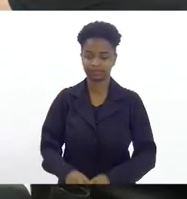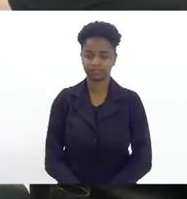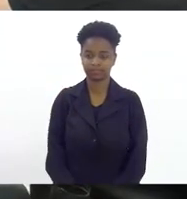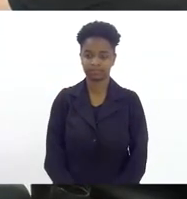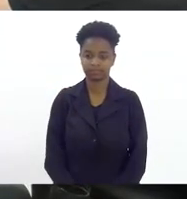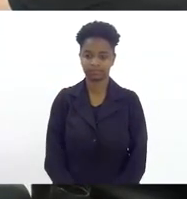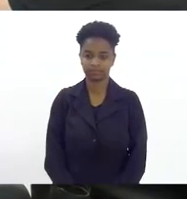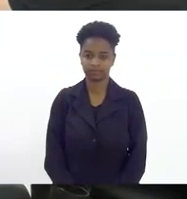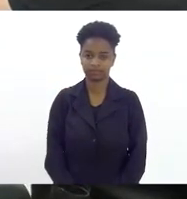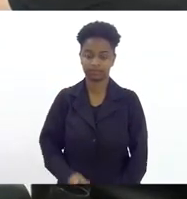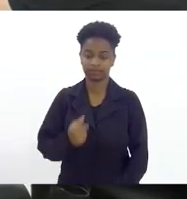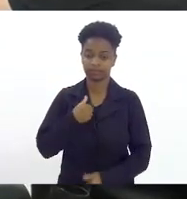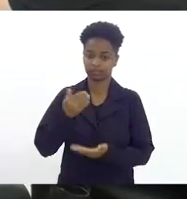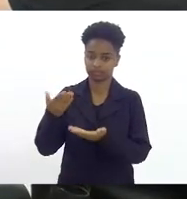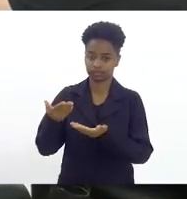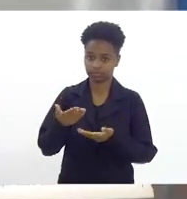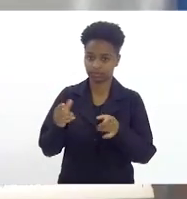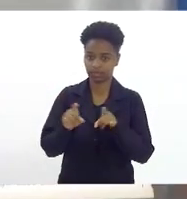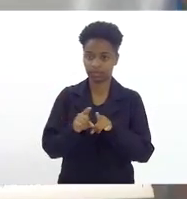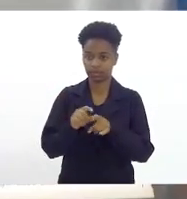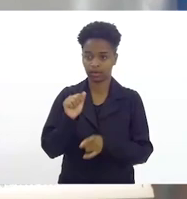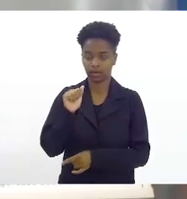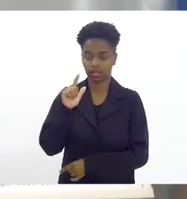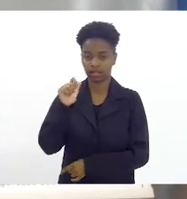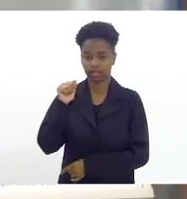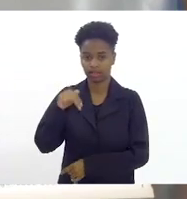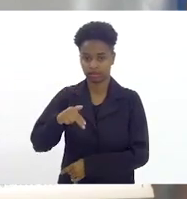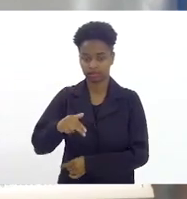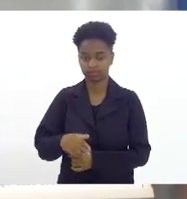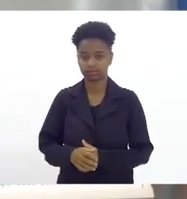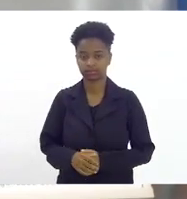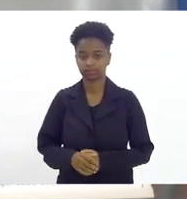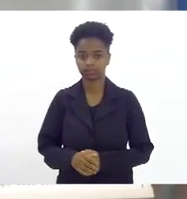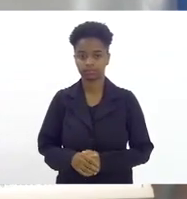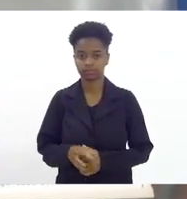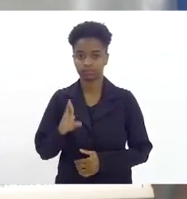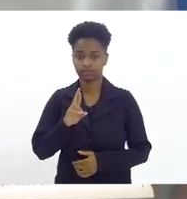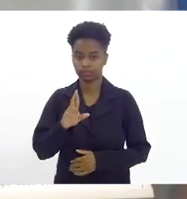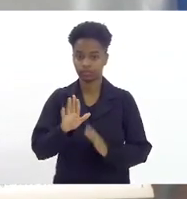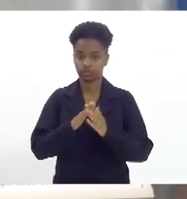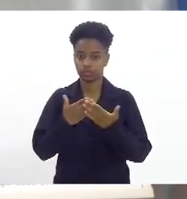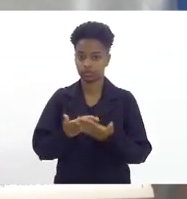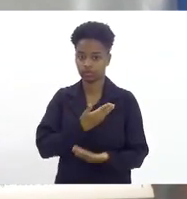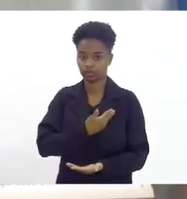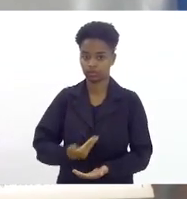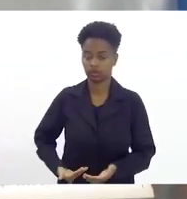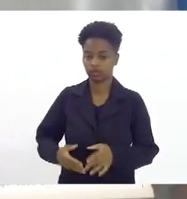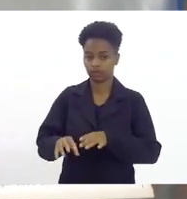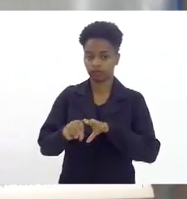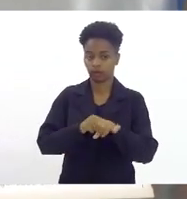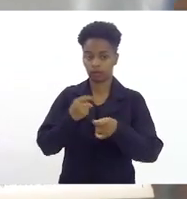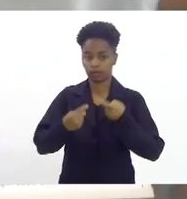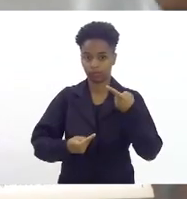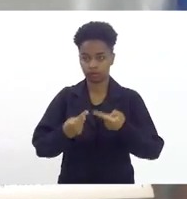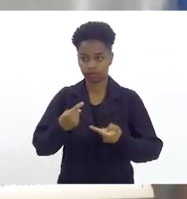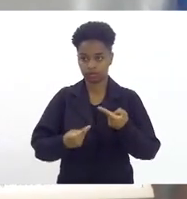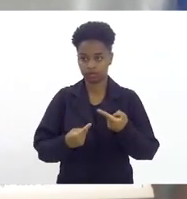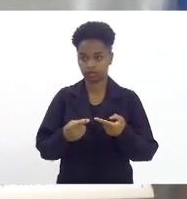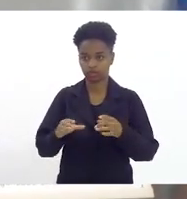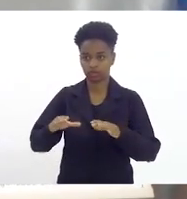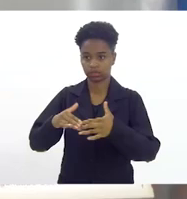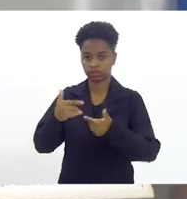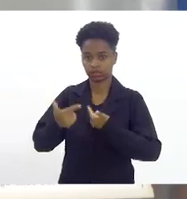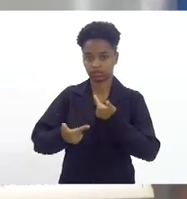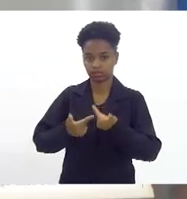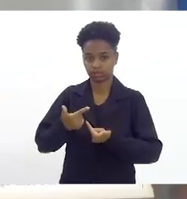e passar a palavra para o senhor Alan representando a escola pública de Formação política da classe